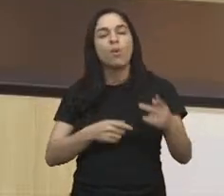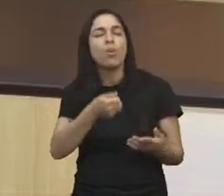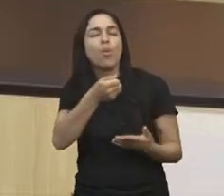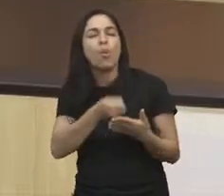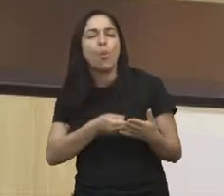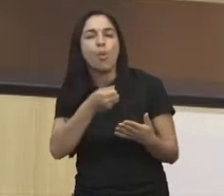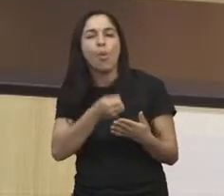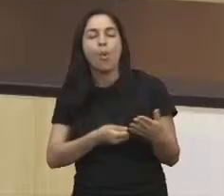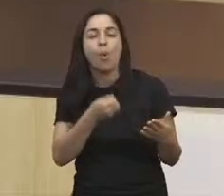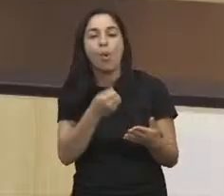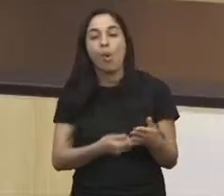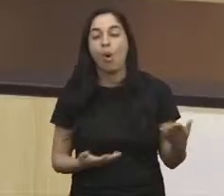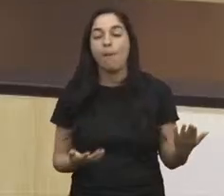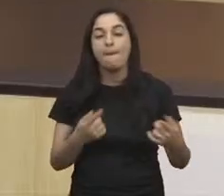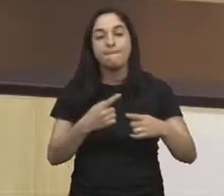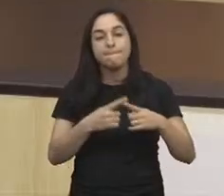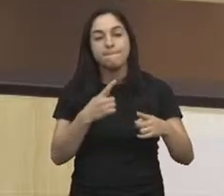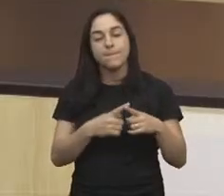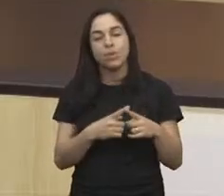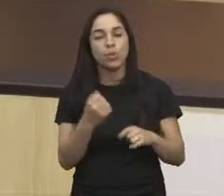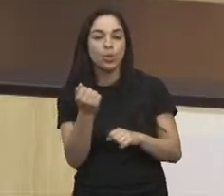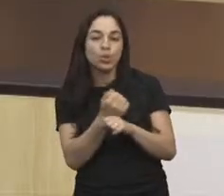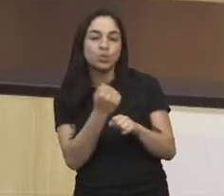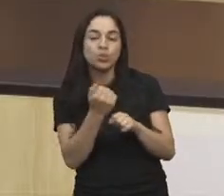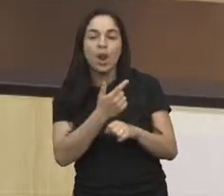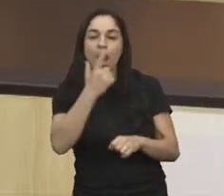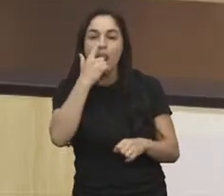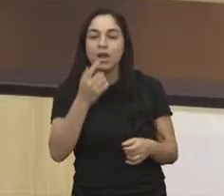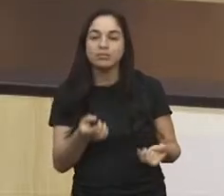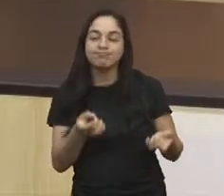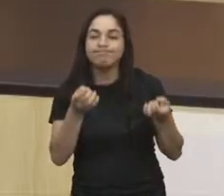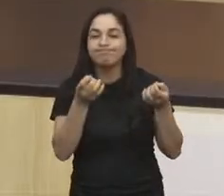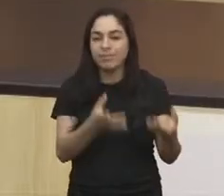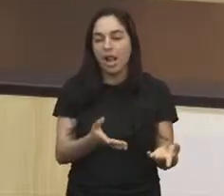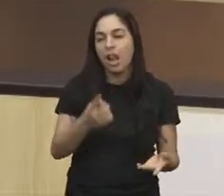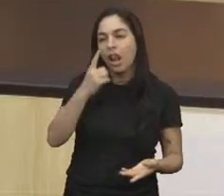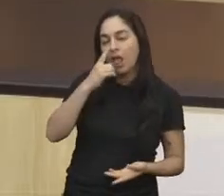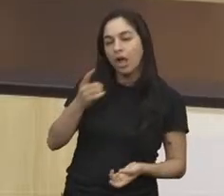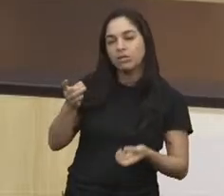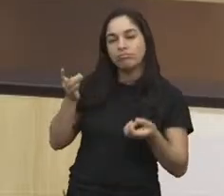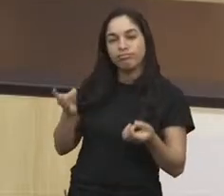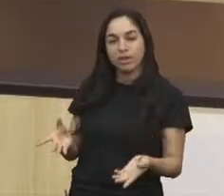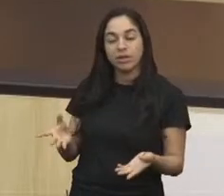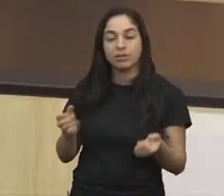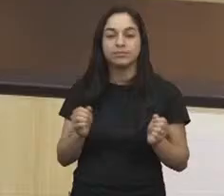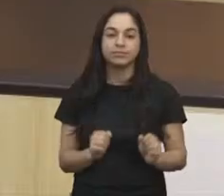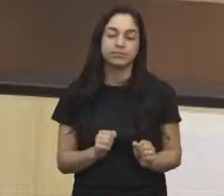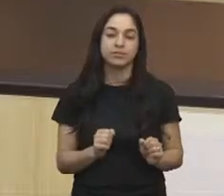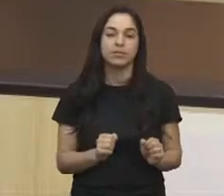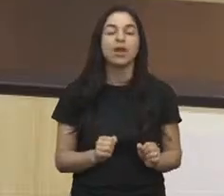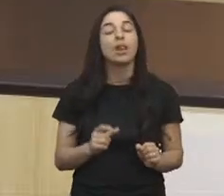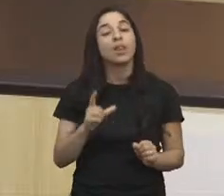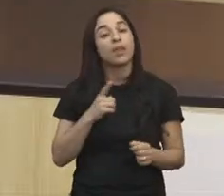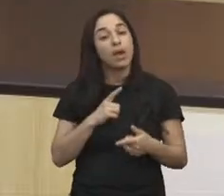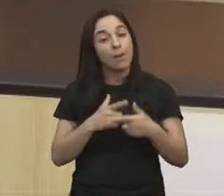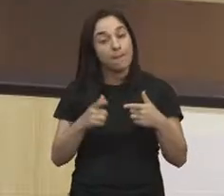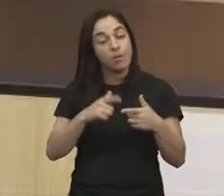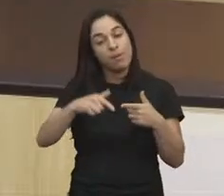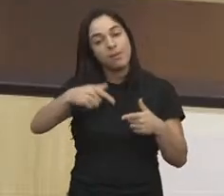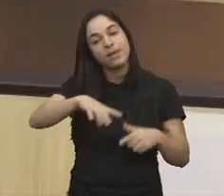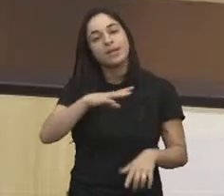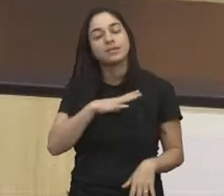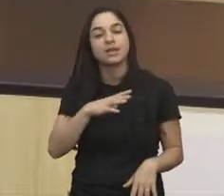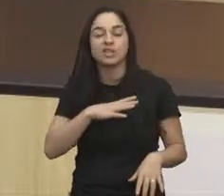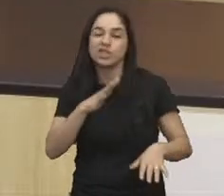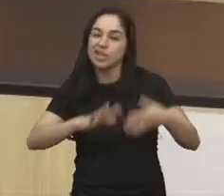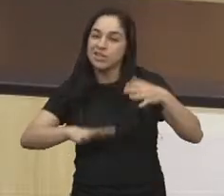muito em relação ao descarte de material, ao descarte de resíduo. A gente tem um problema grande aqui na nossa cidade, que muitas vezes